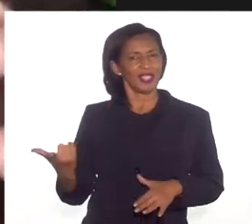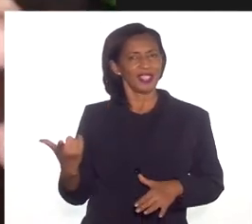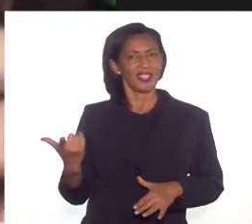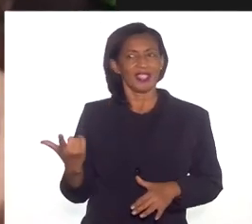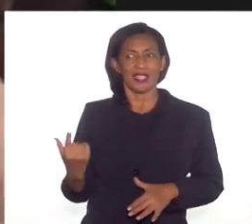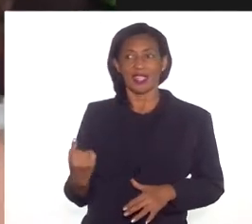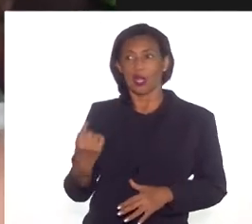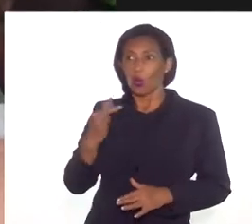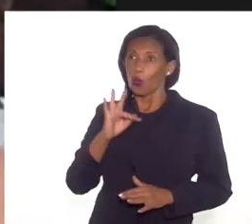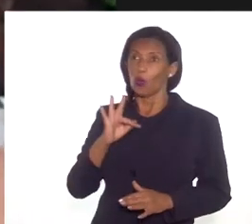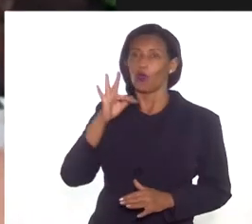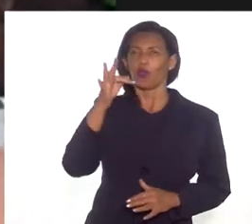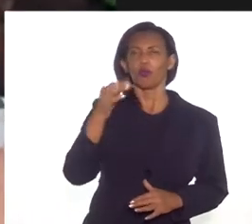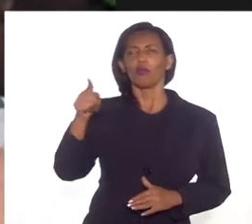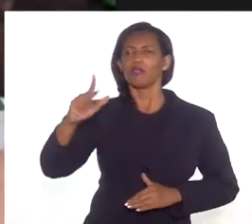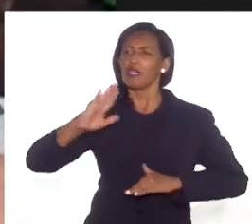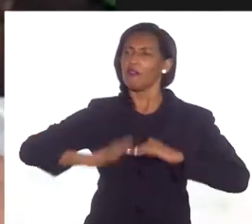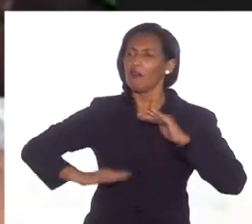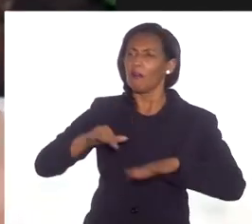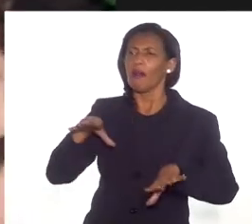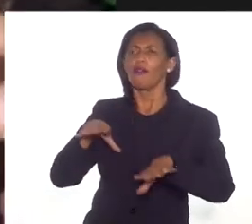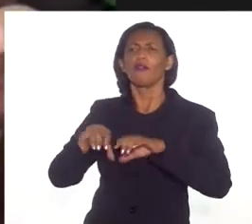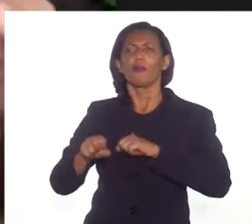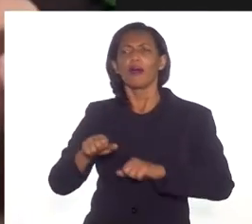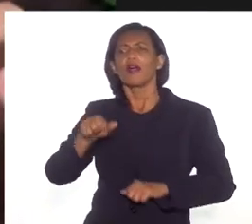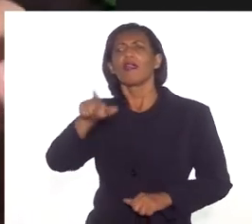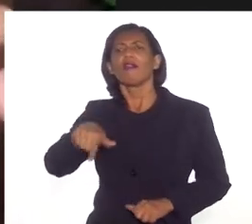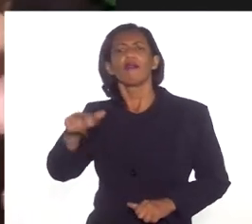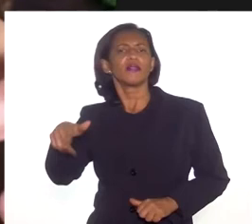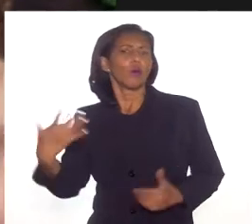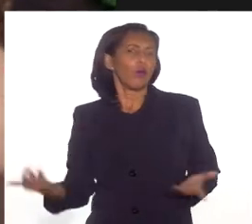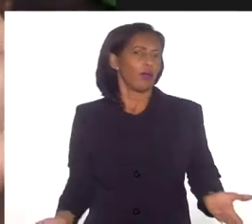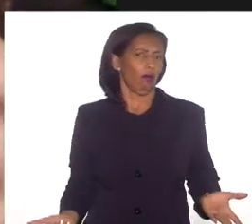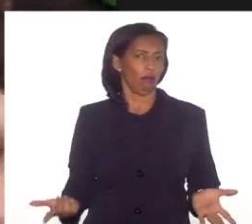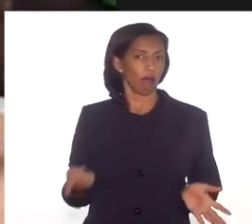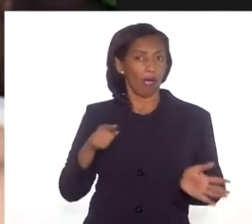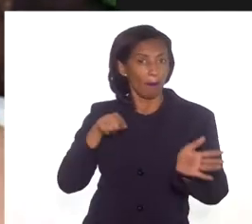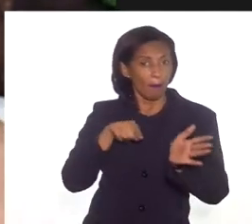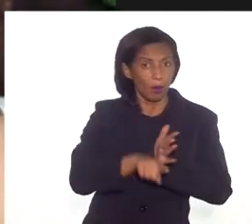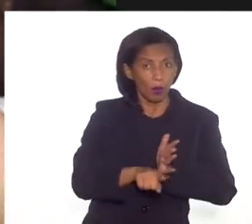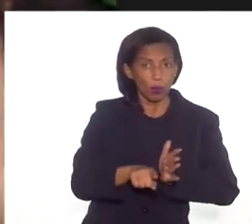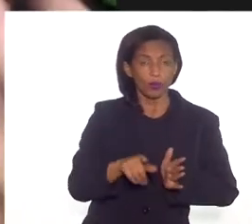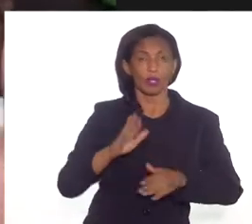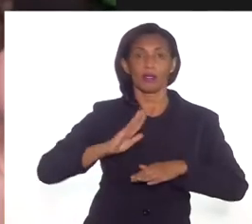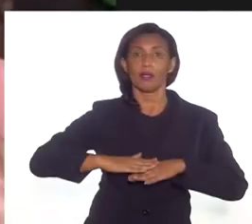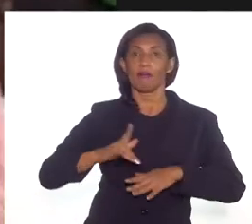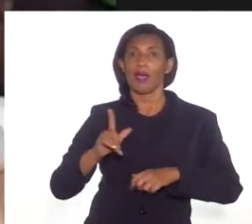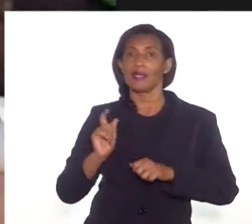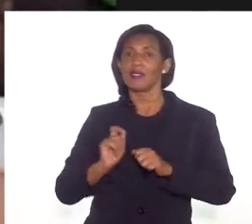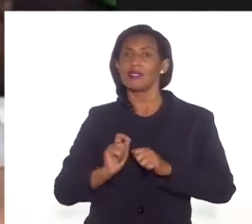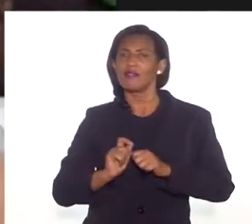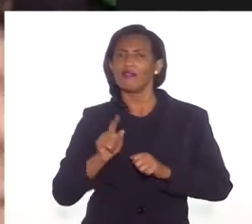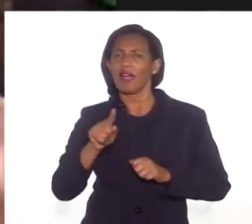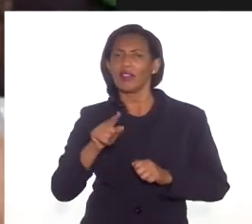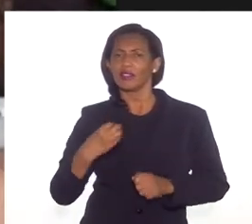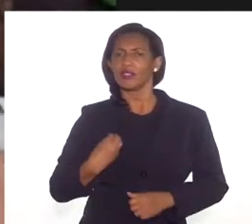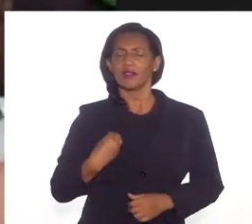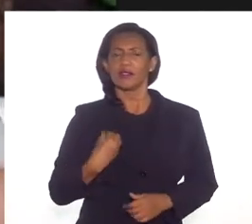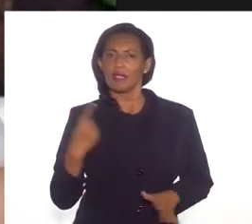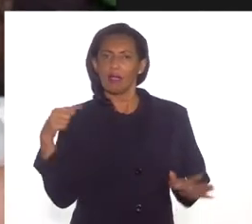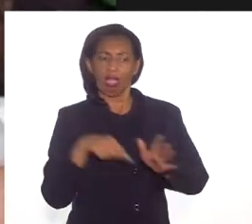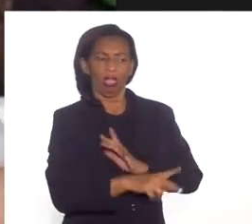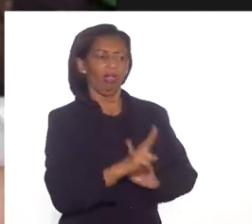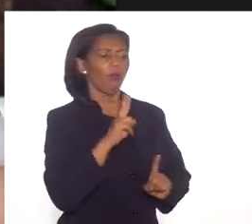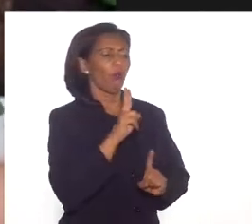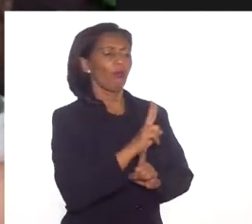de ser alguém na vida, né? A pergunta que mais se faz na sociedade não indígena é: o que você vai